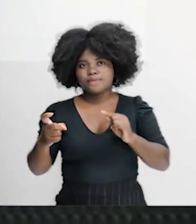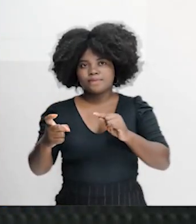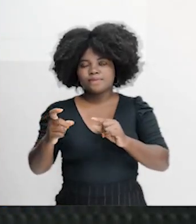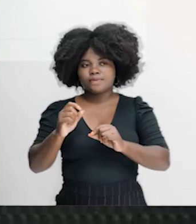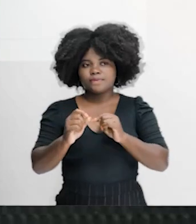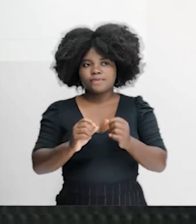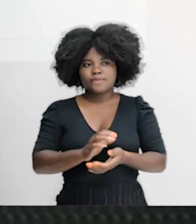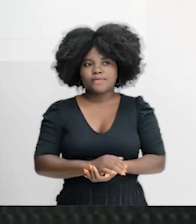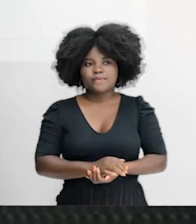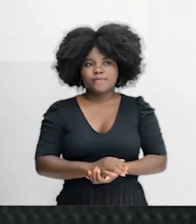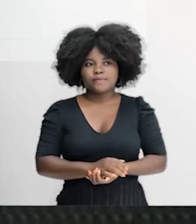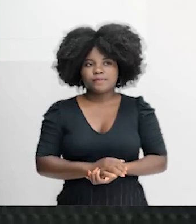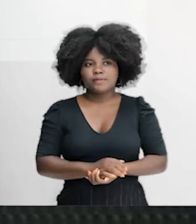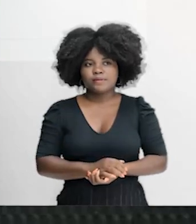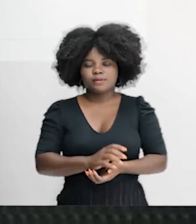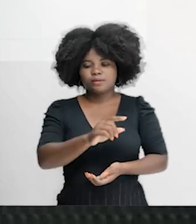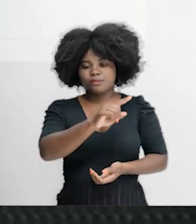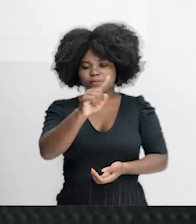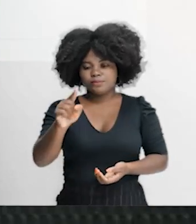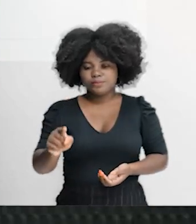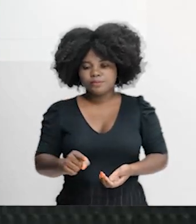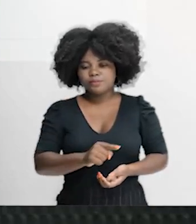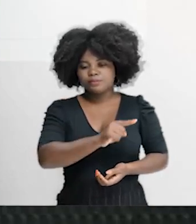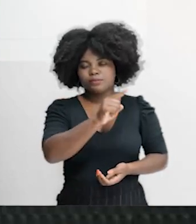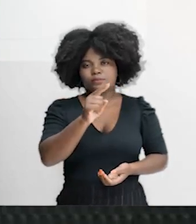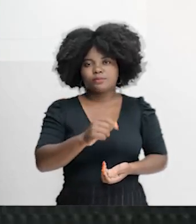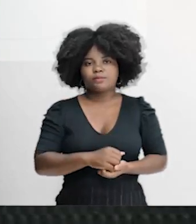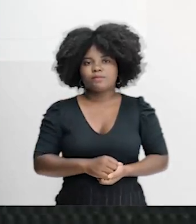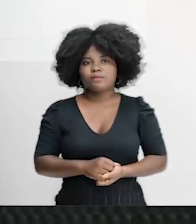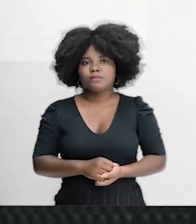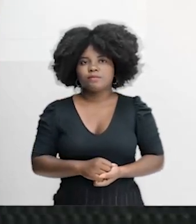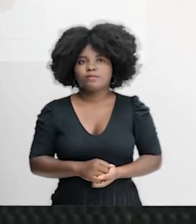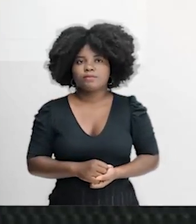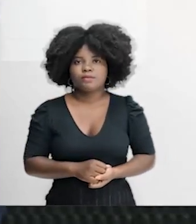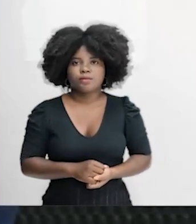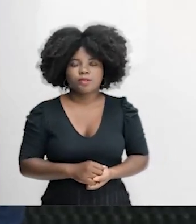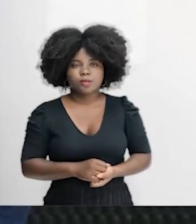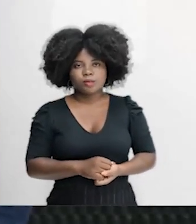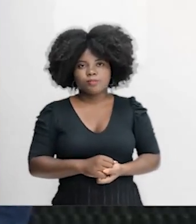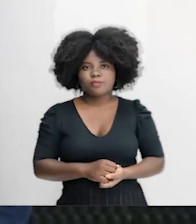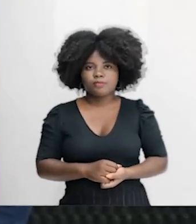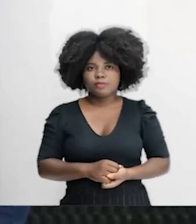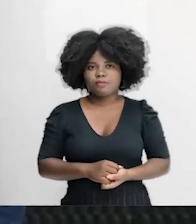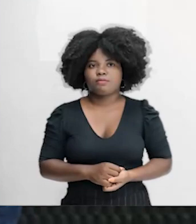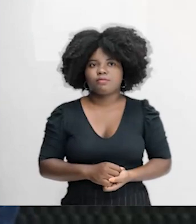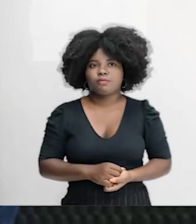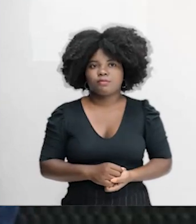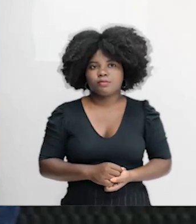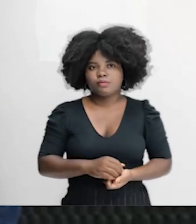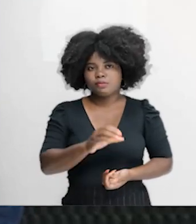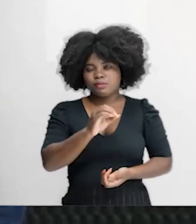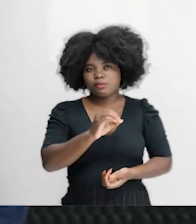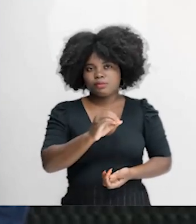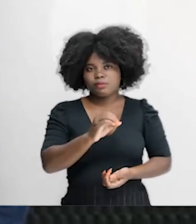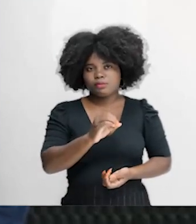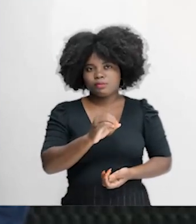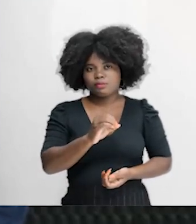aqui são esses arcos. Vou aproveitar esses arcos notáveis aqui. Ó. Aqui você vai ter